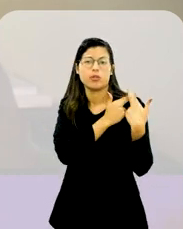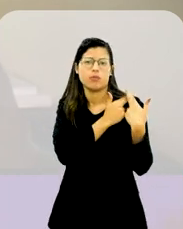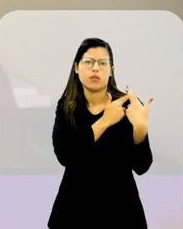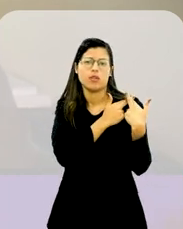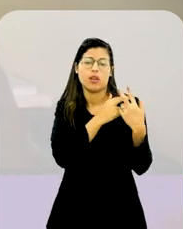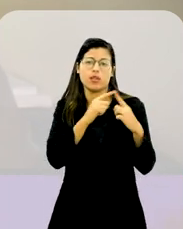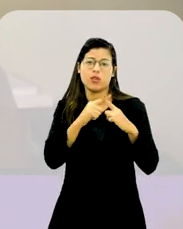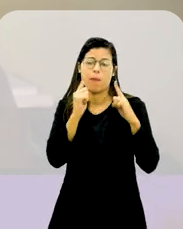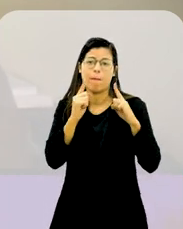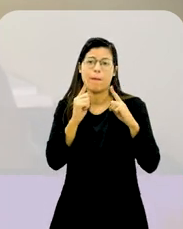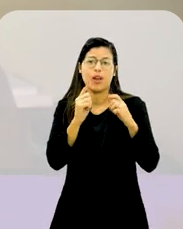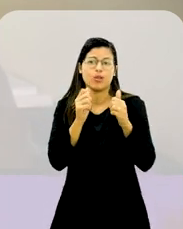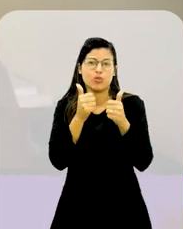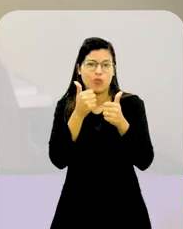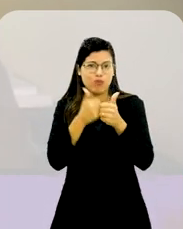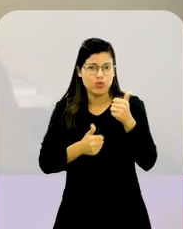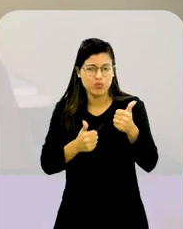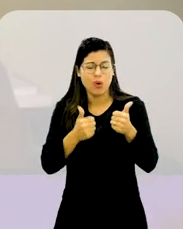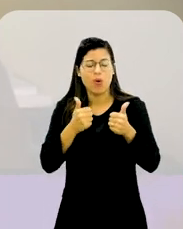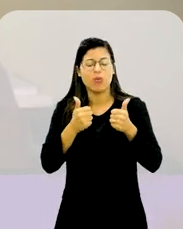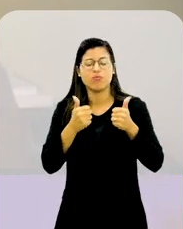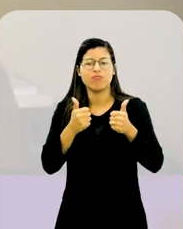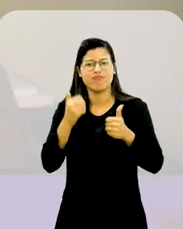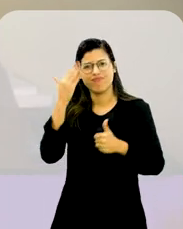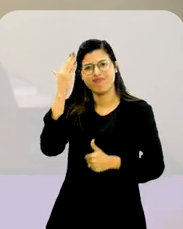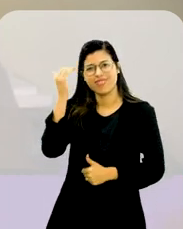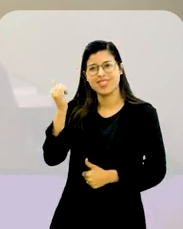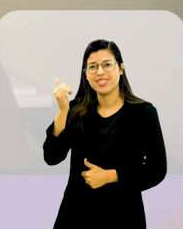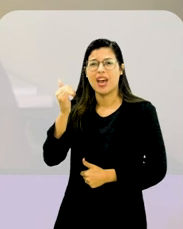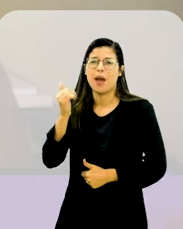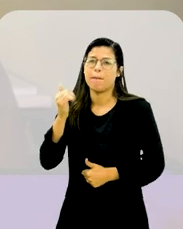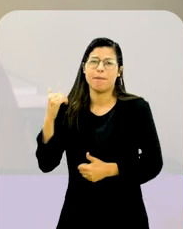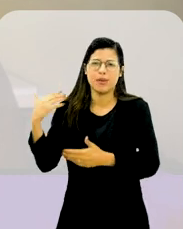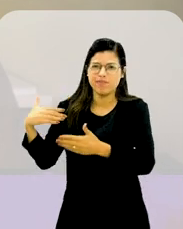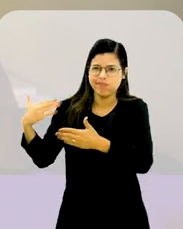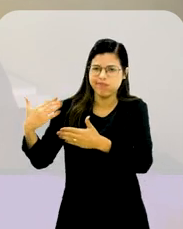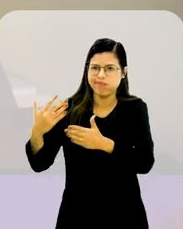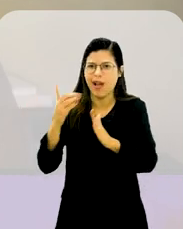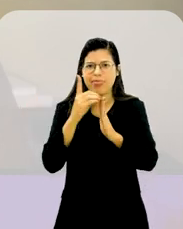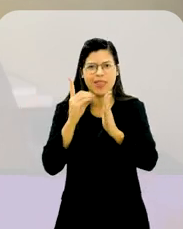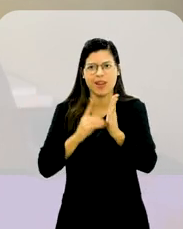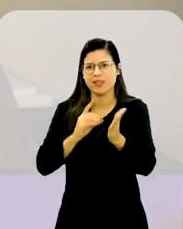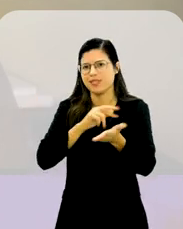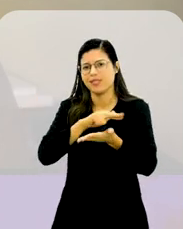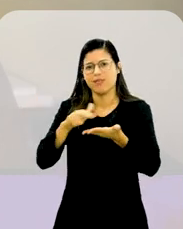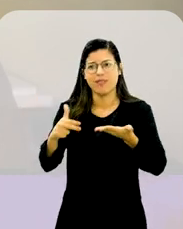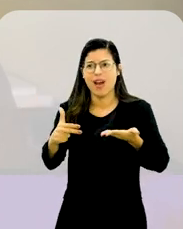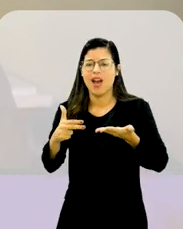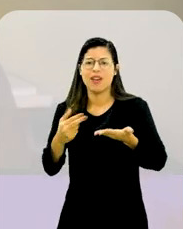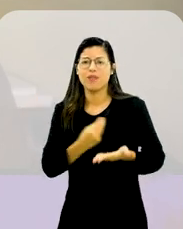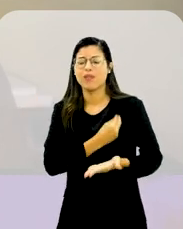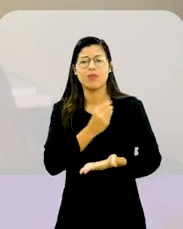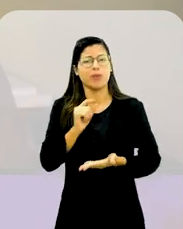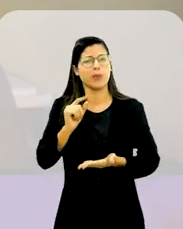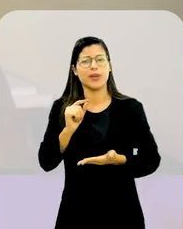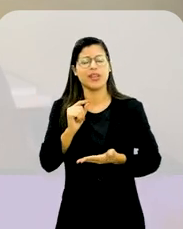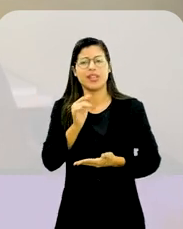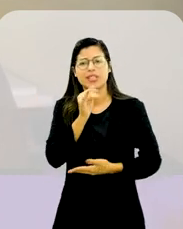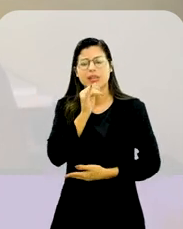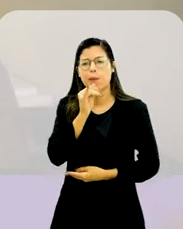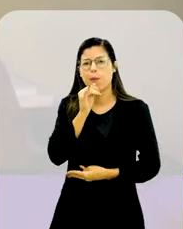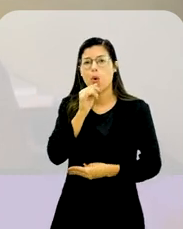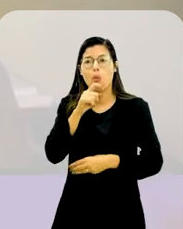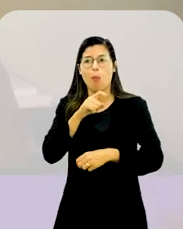ciência das suas responsabilidades mas o futebol a gente sabe que foi muito amador né ao longo de tantas e tantas décadas aqui no futebol